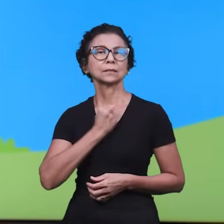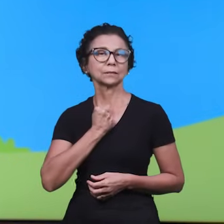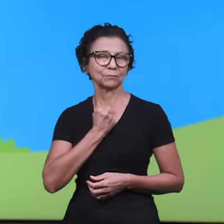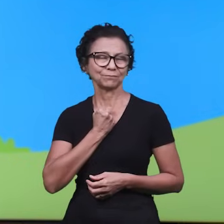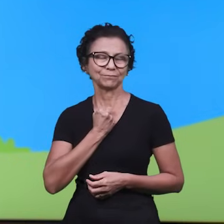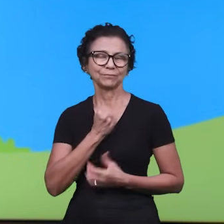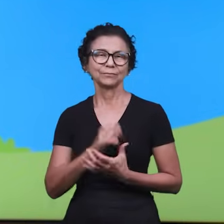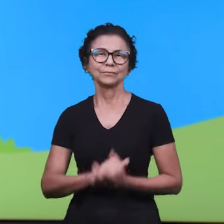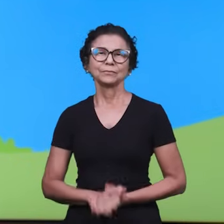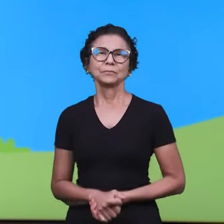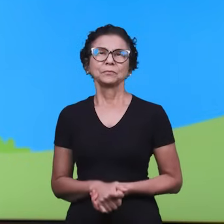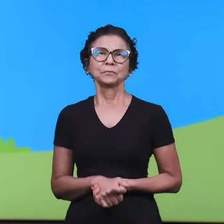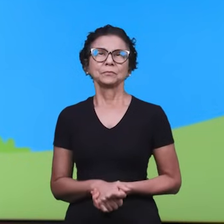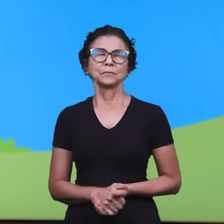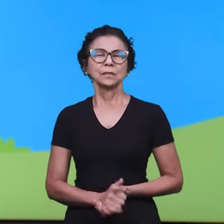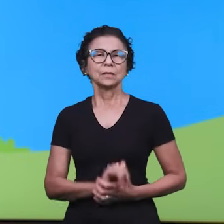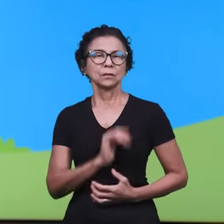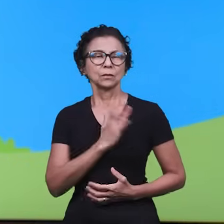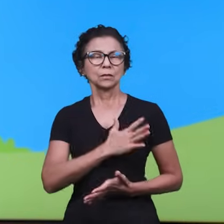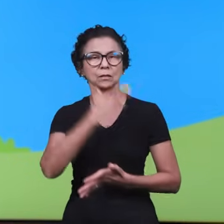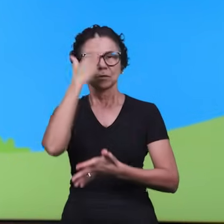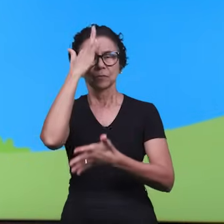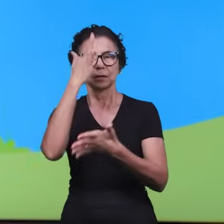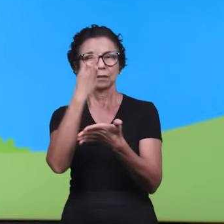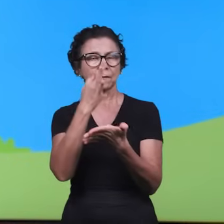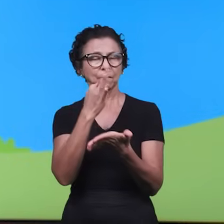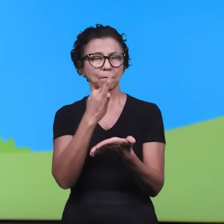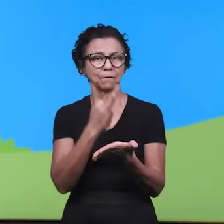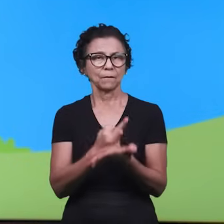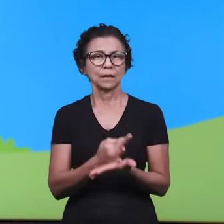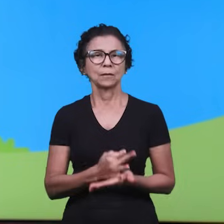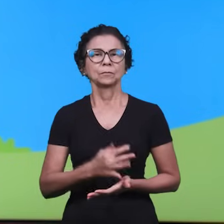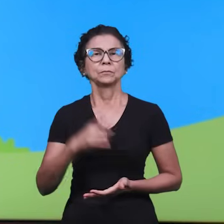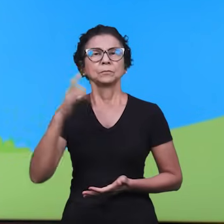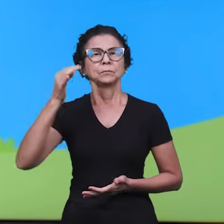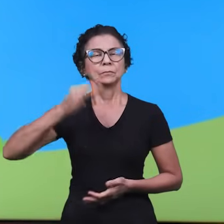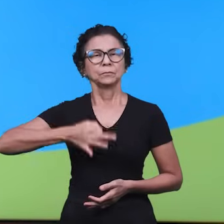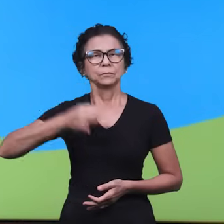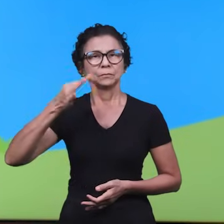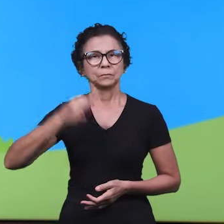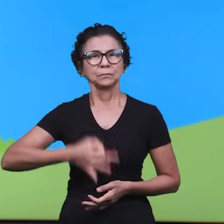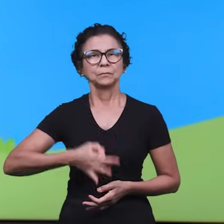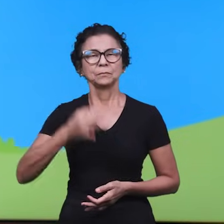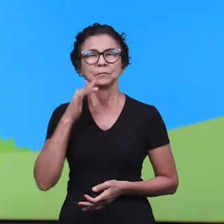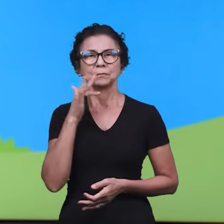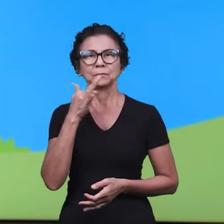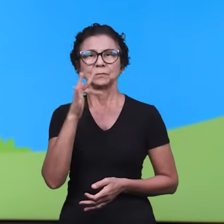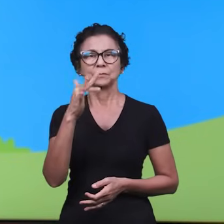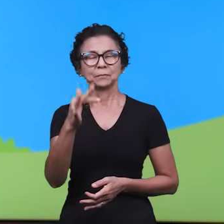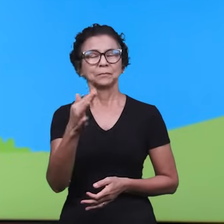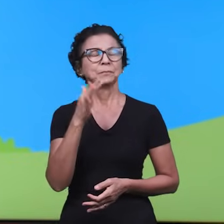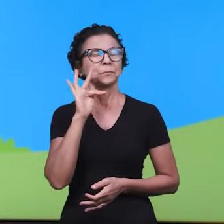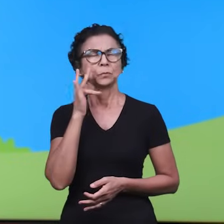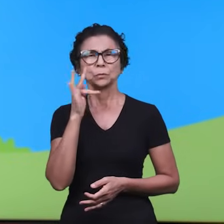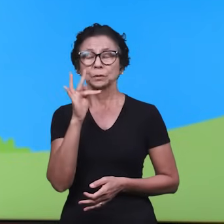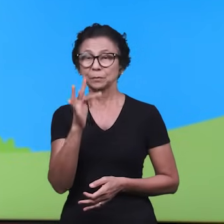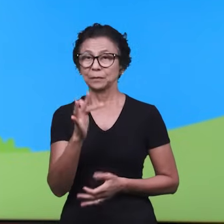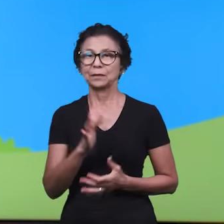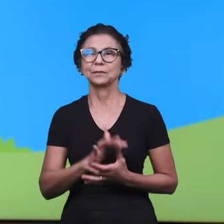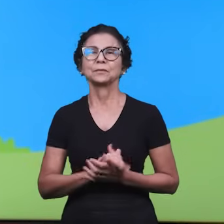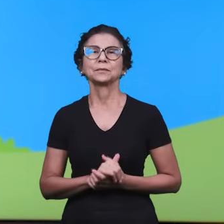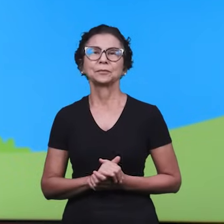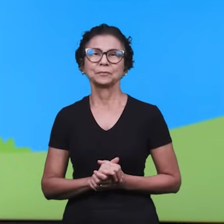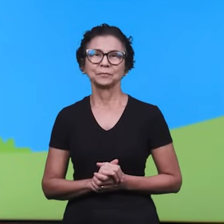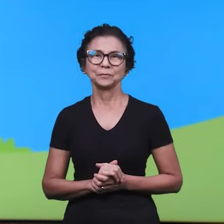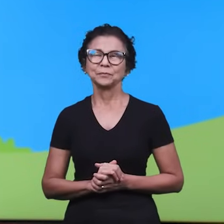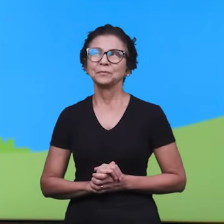verdade, o nosso coração, cheio de fé, nós temos a certeza que em breve, muito em